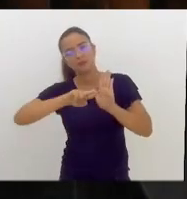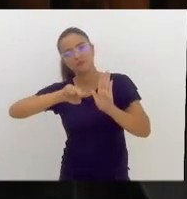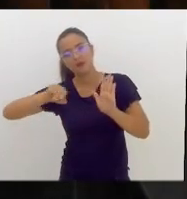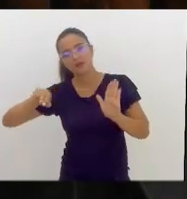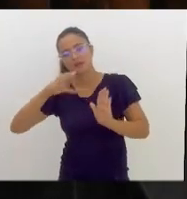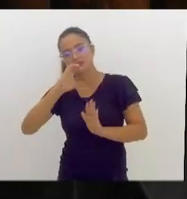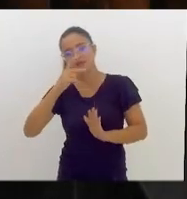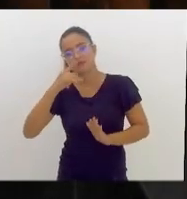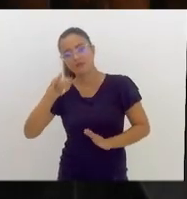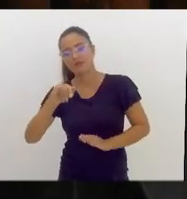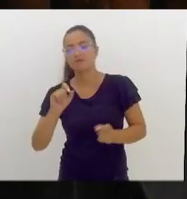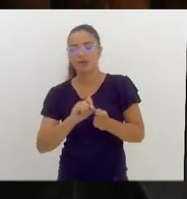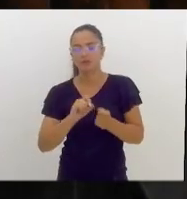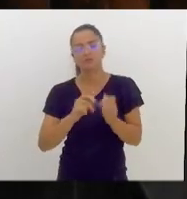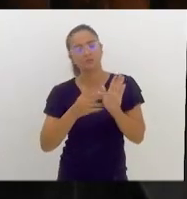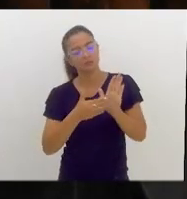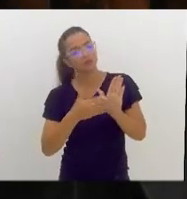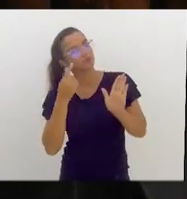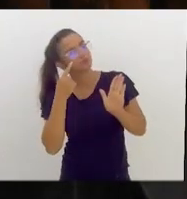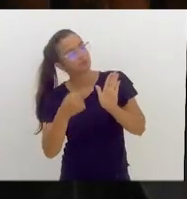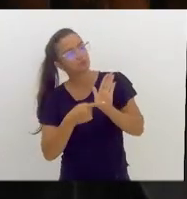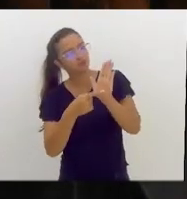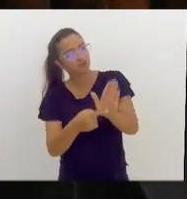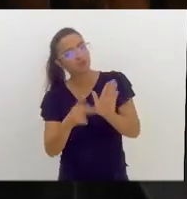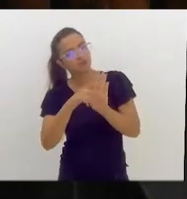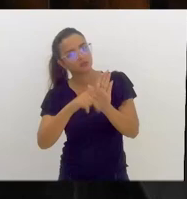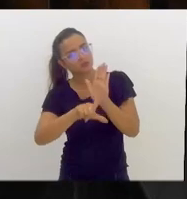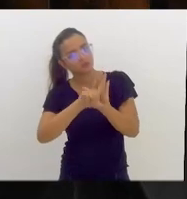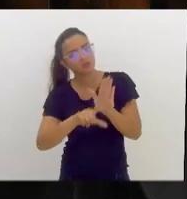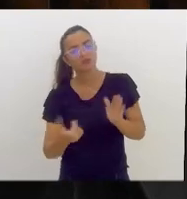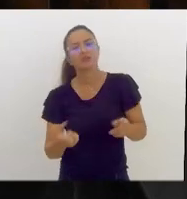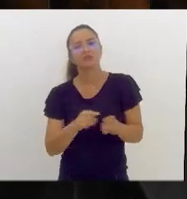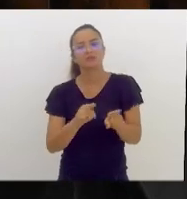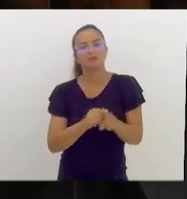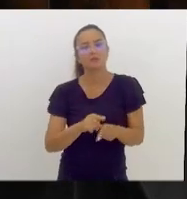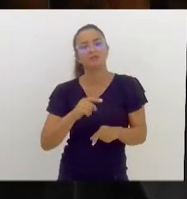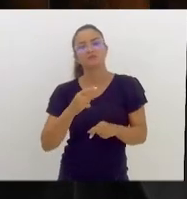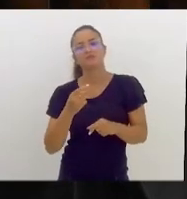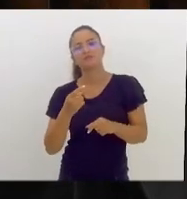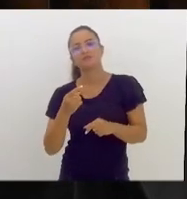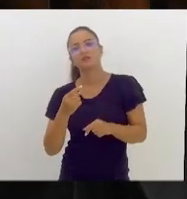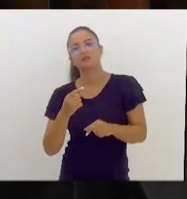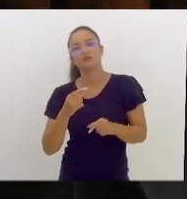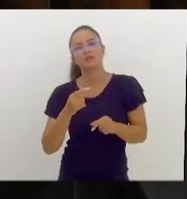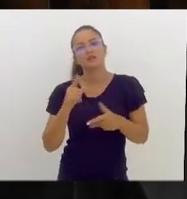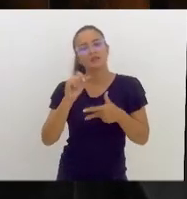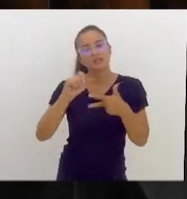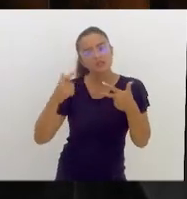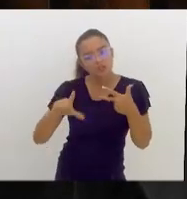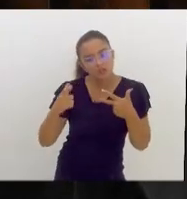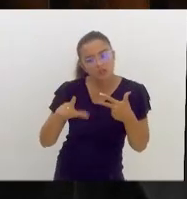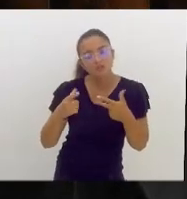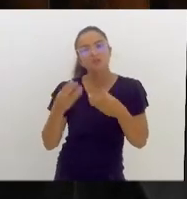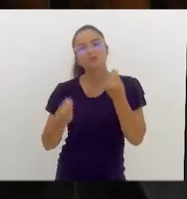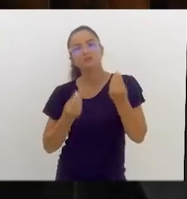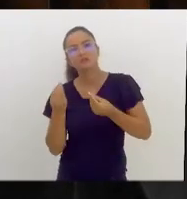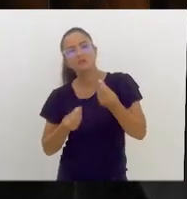fez, vários projetos de lei, várias indicações legislativas apresentadas pela CPI